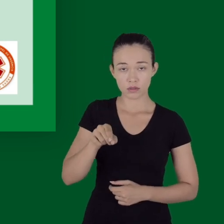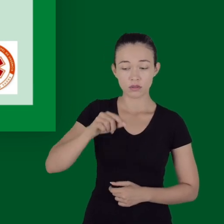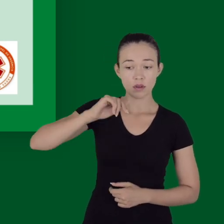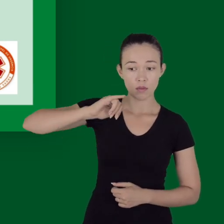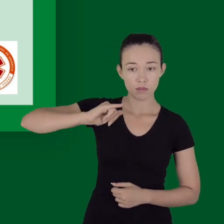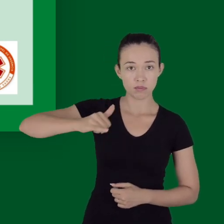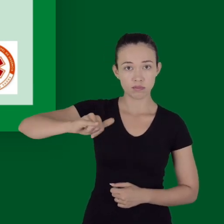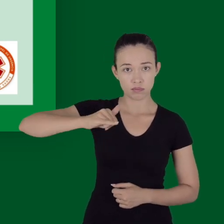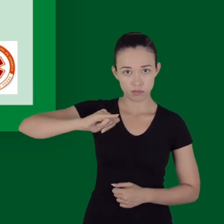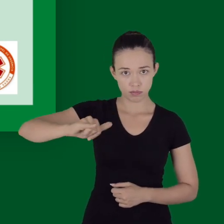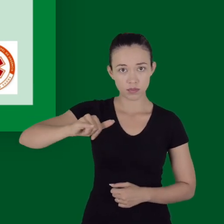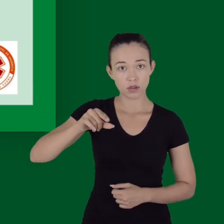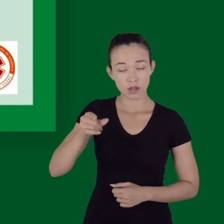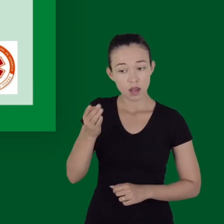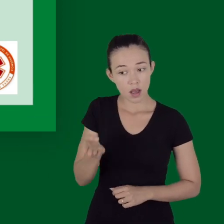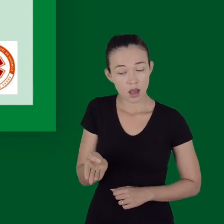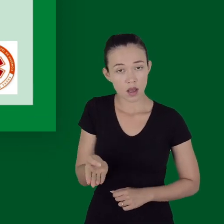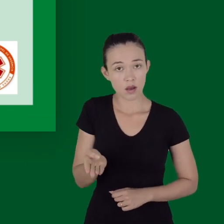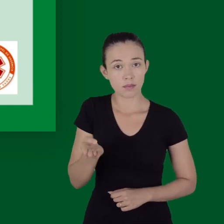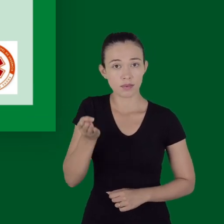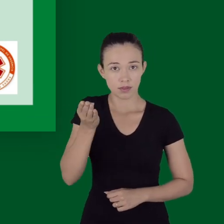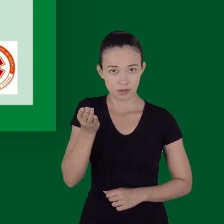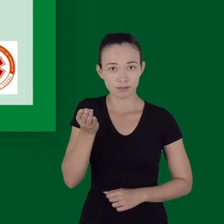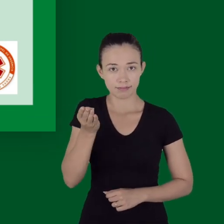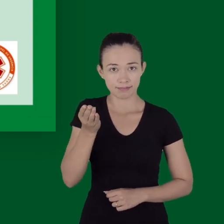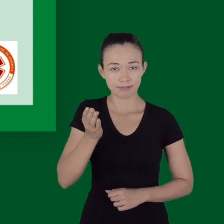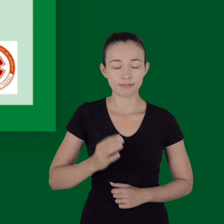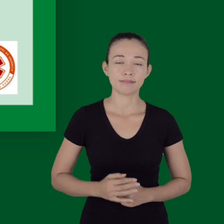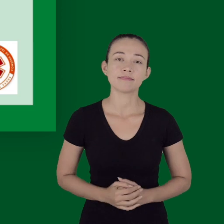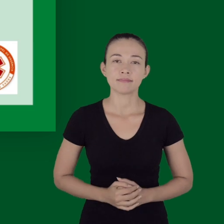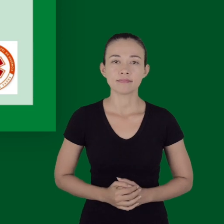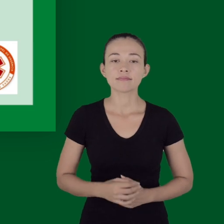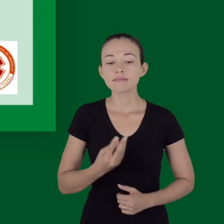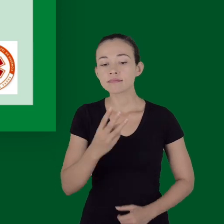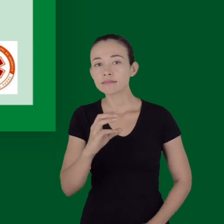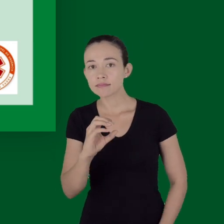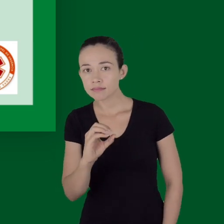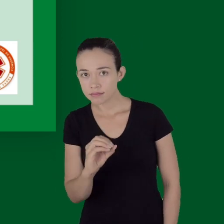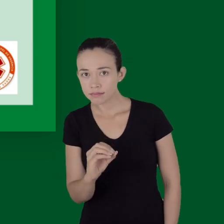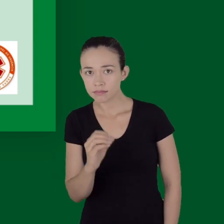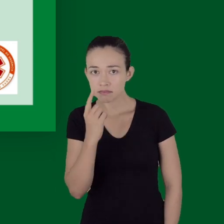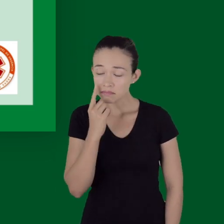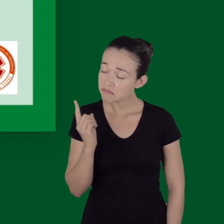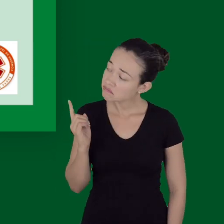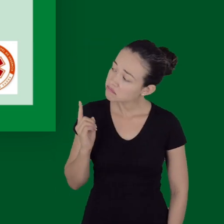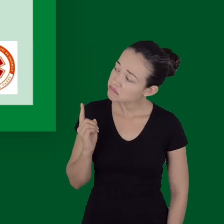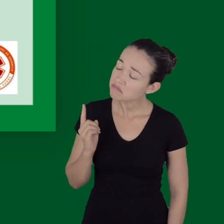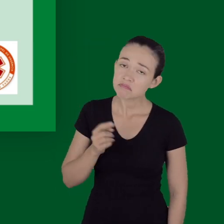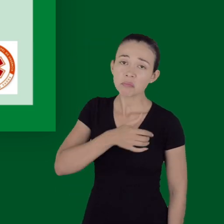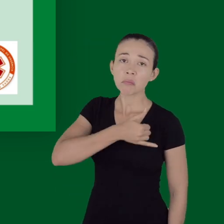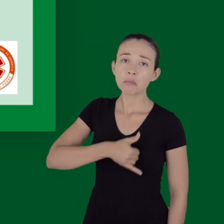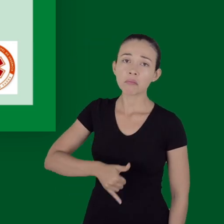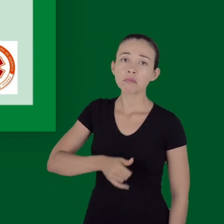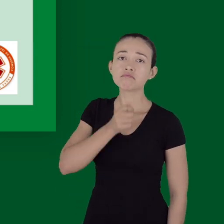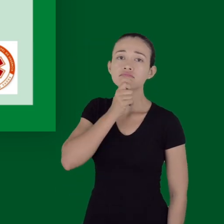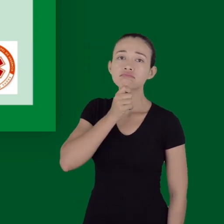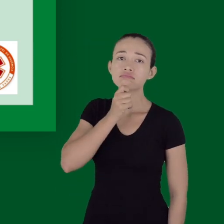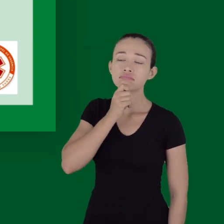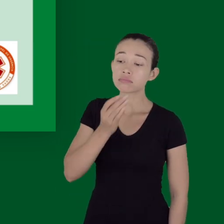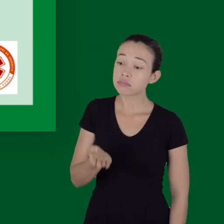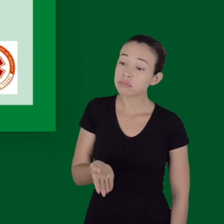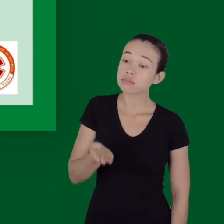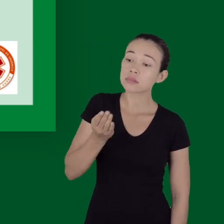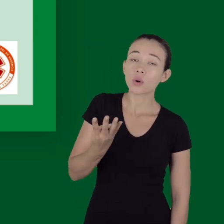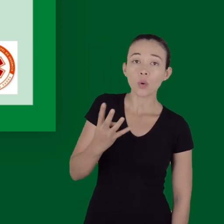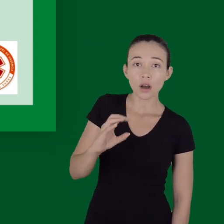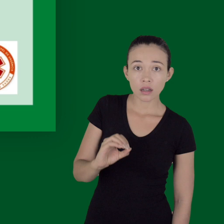a saída do paciente, que é a estimulação em amperagem, e a carga que o aparelho efetivamente está realizando. Subo para 30, continuo